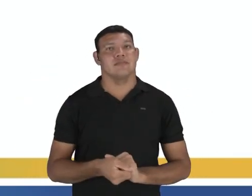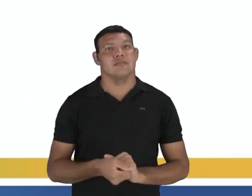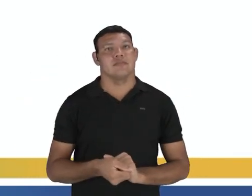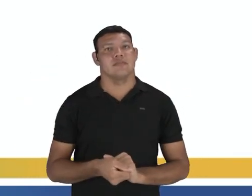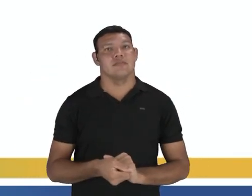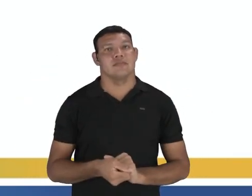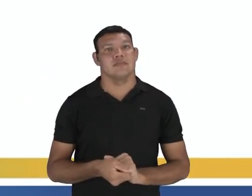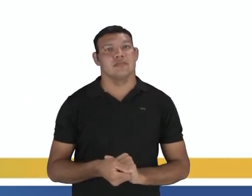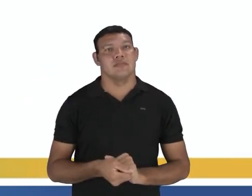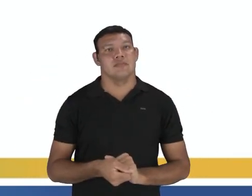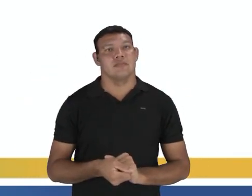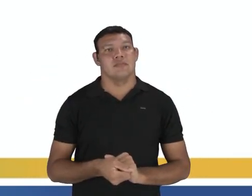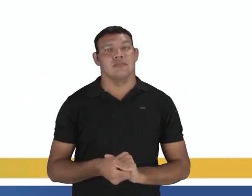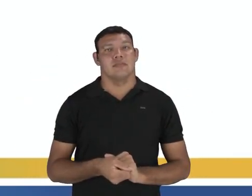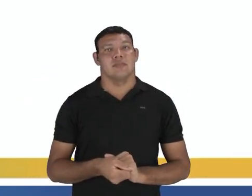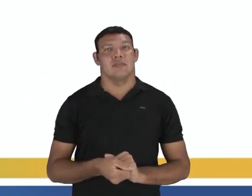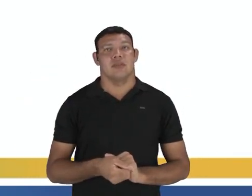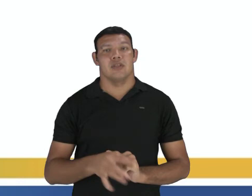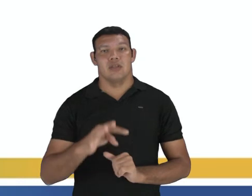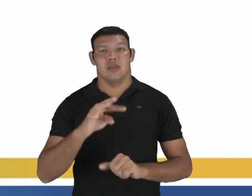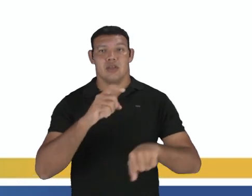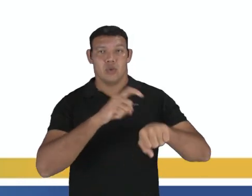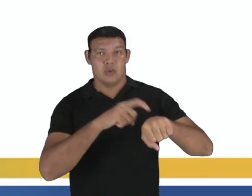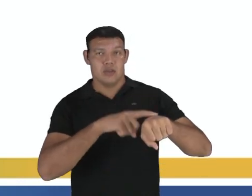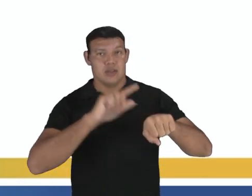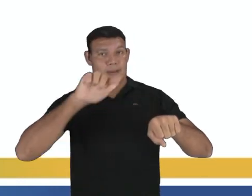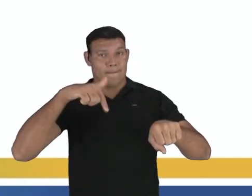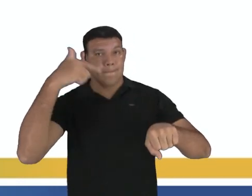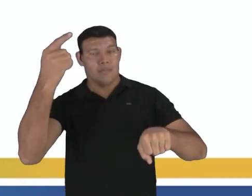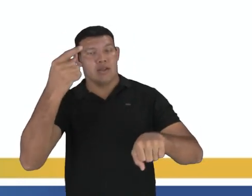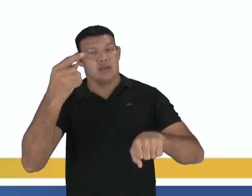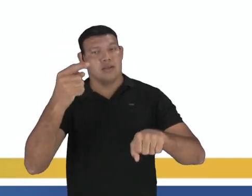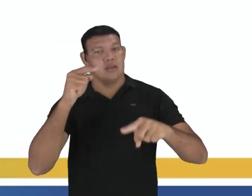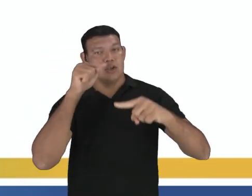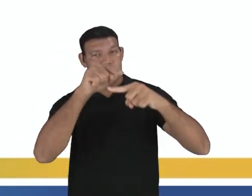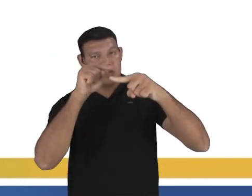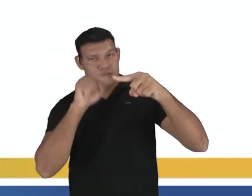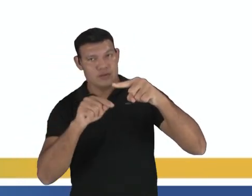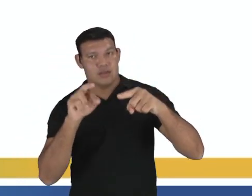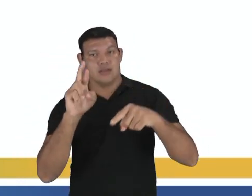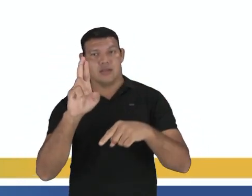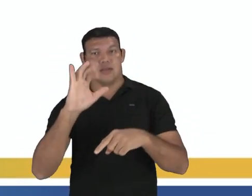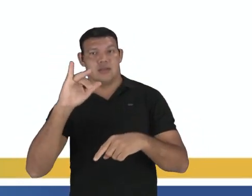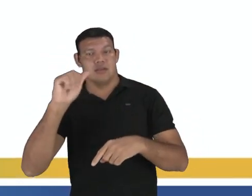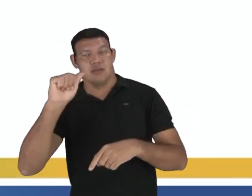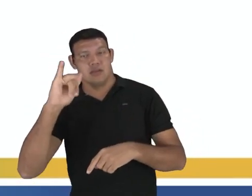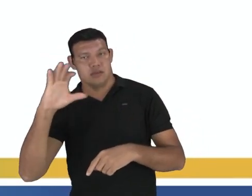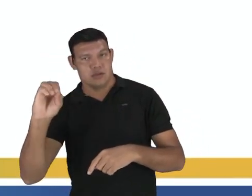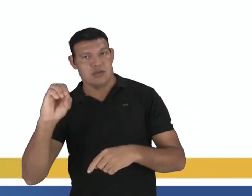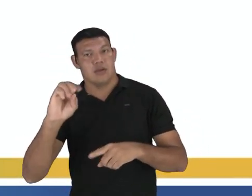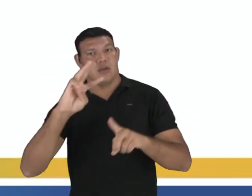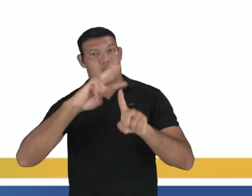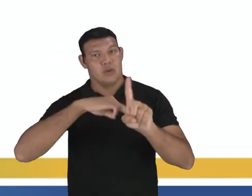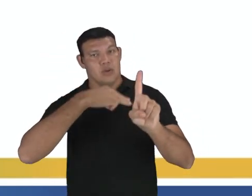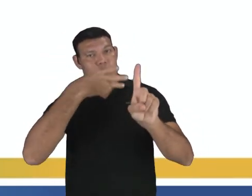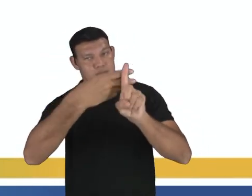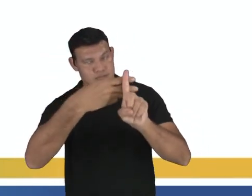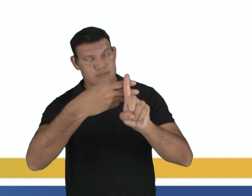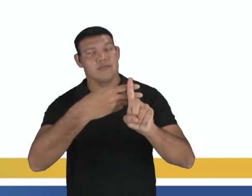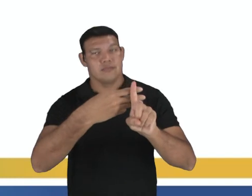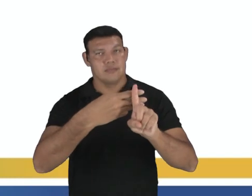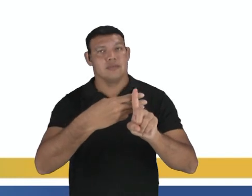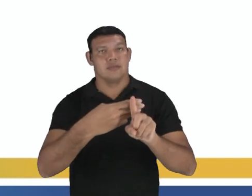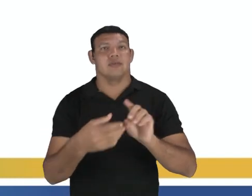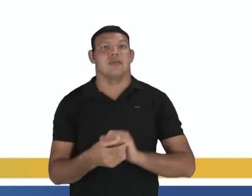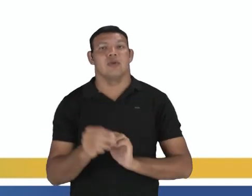que vai dizer que se eu pegar o período ao quadrado e dividir pelo raio ao cubo de um planeta, eu vou ter um valor, esse valor é uma constante,